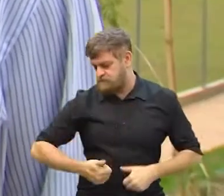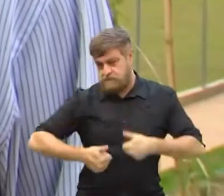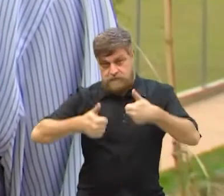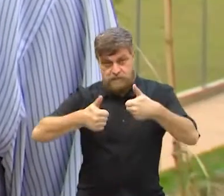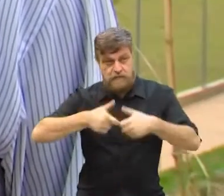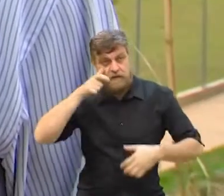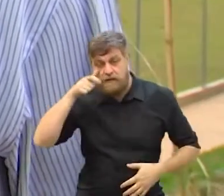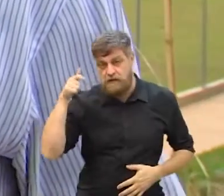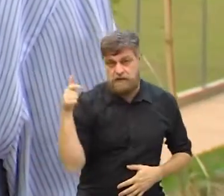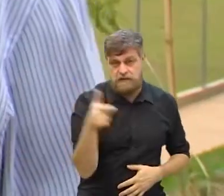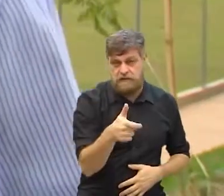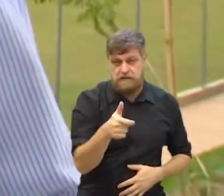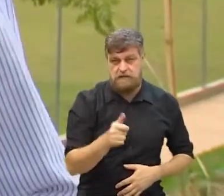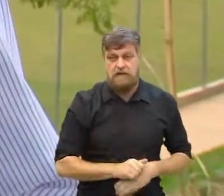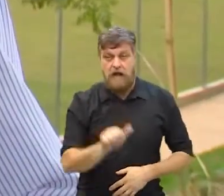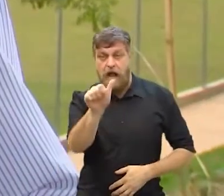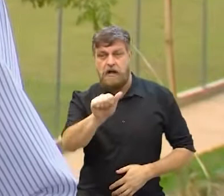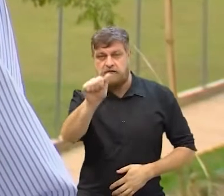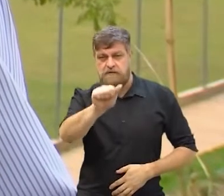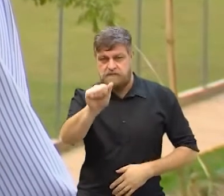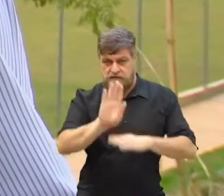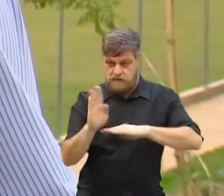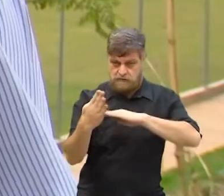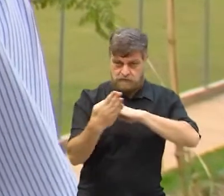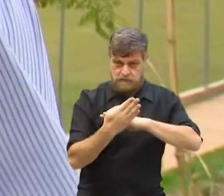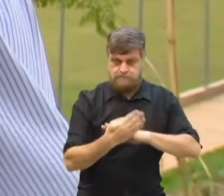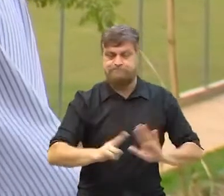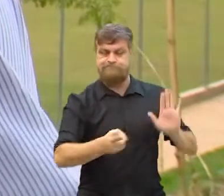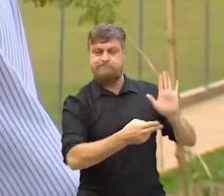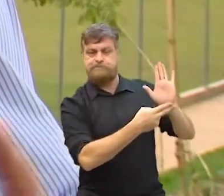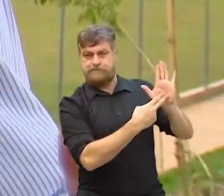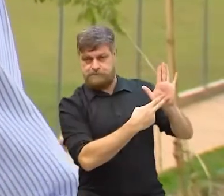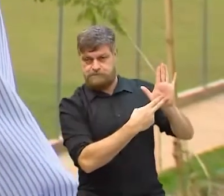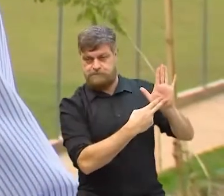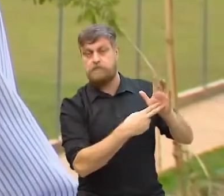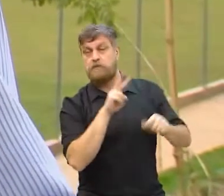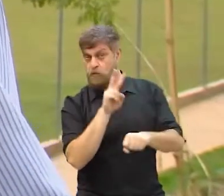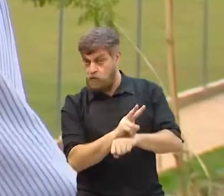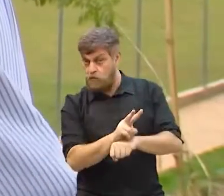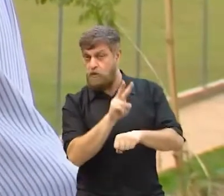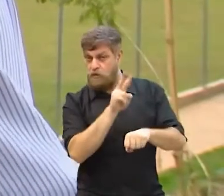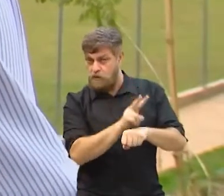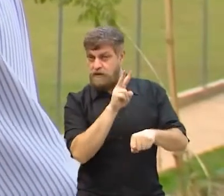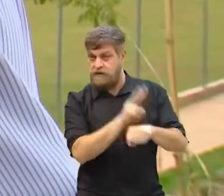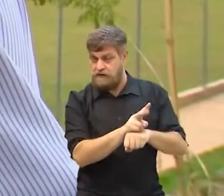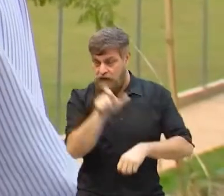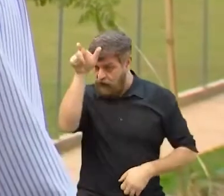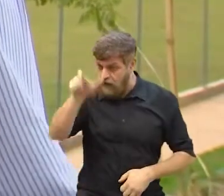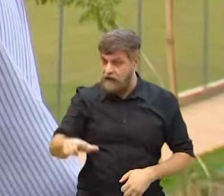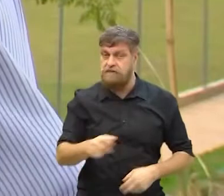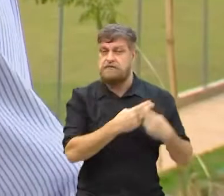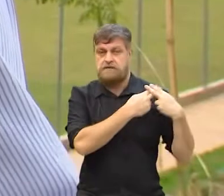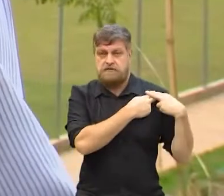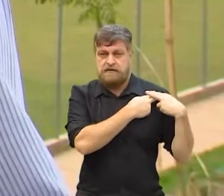né? E é muito interessante que a própria associação de moradores, eles se comprometeram a cuidar disso,